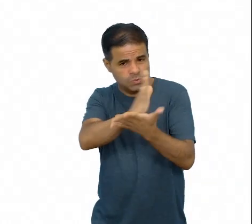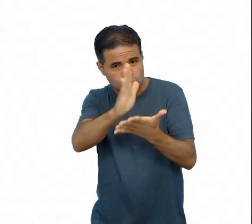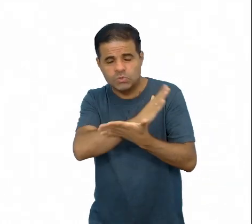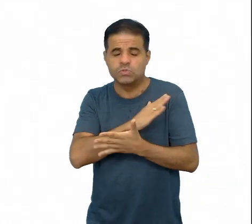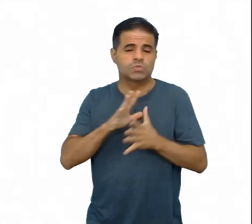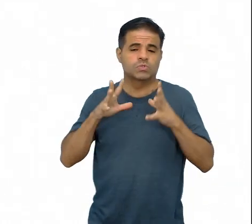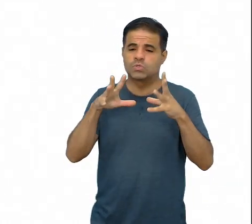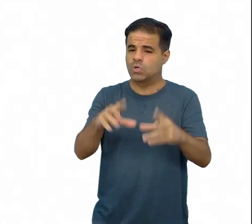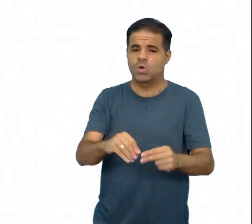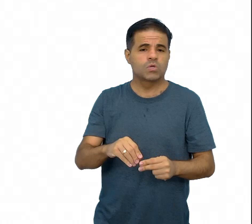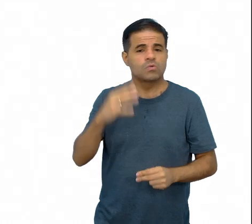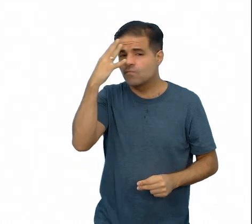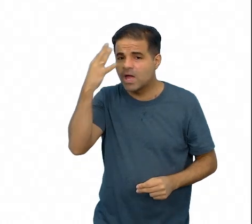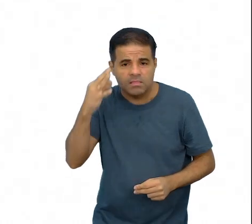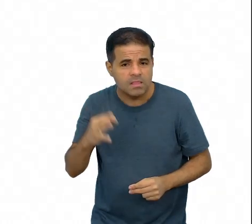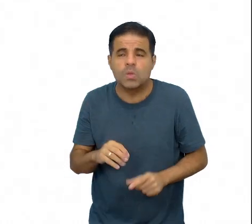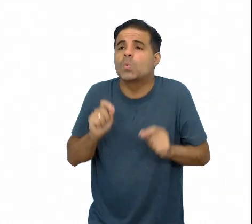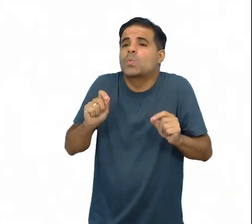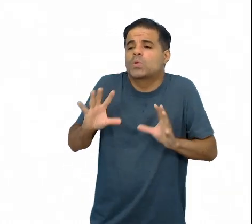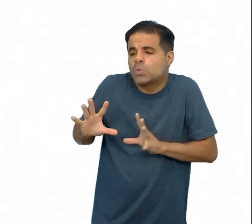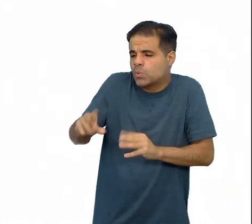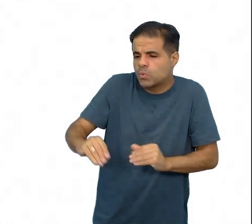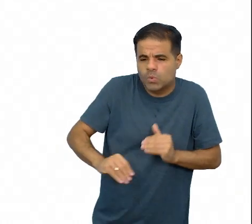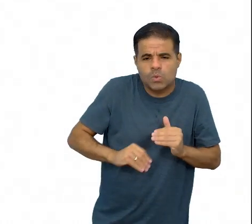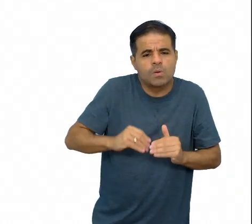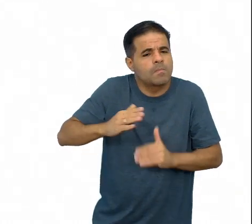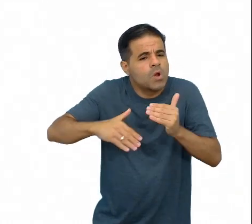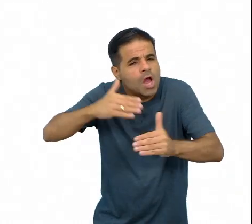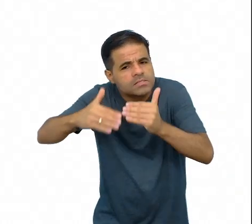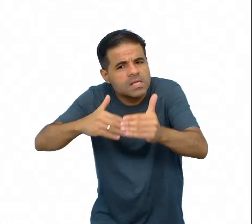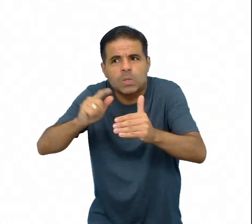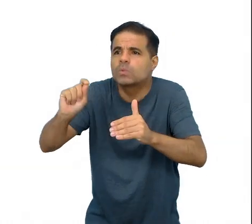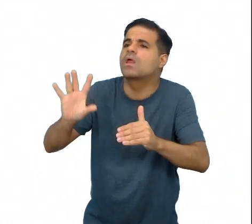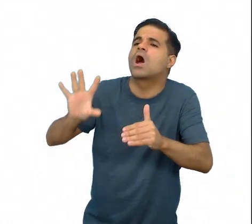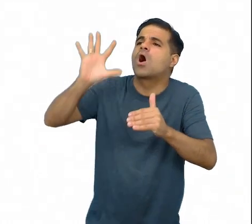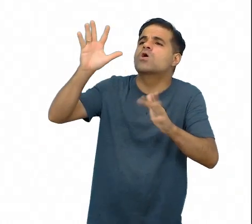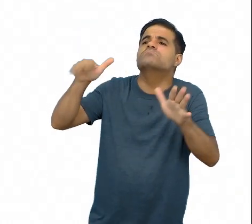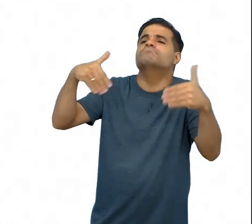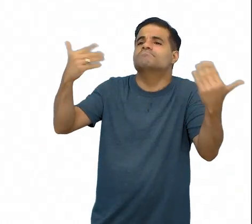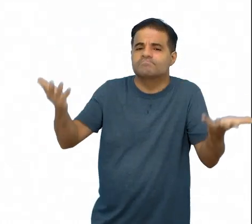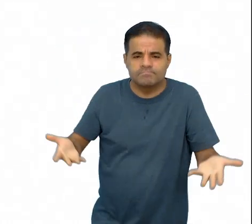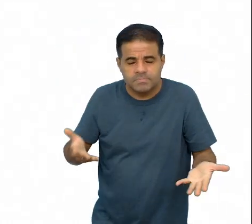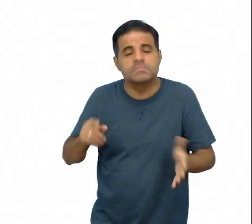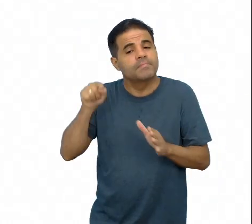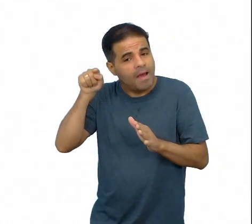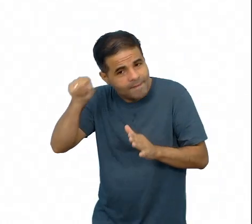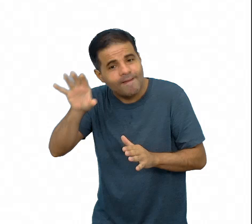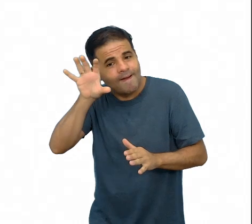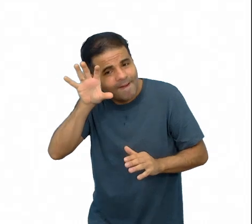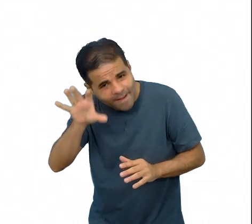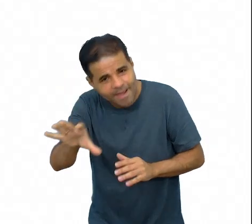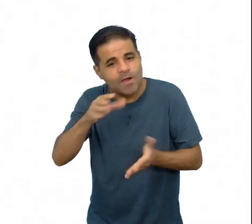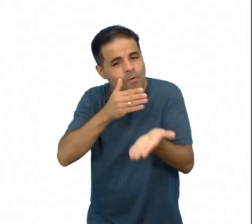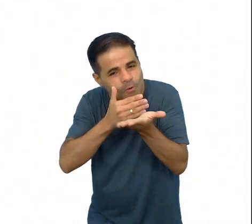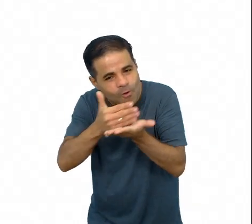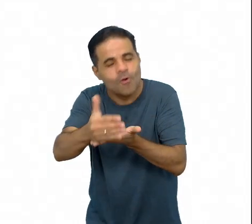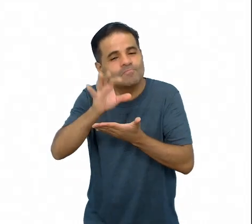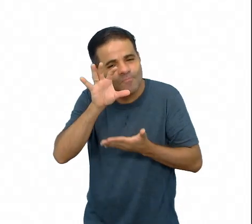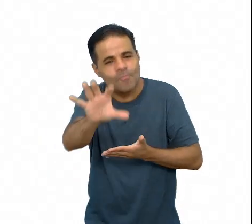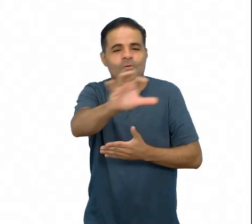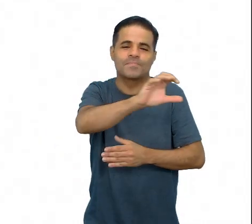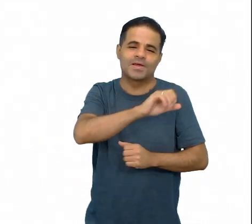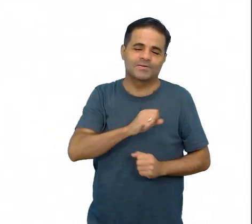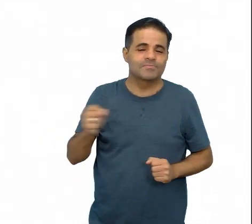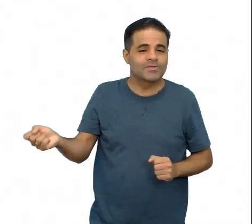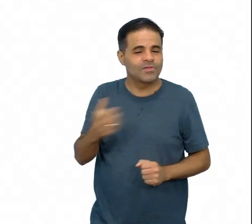nem todos vão entender todo esse processo, né, que está acontecendo, mas ali é um começo, né, de